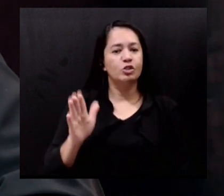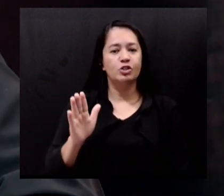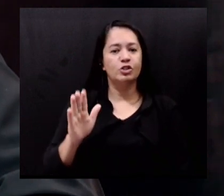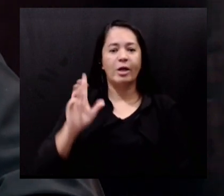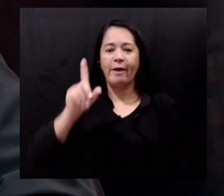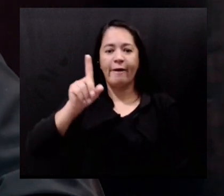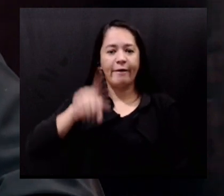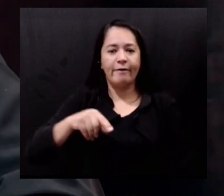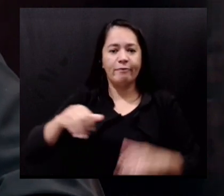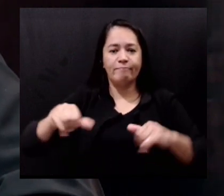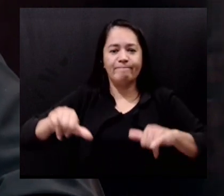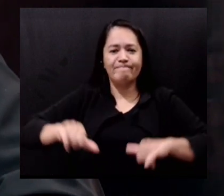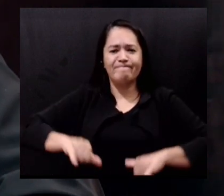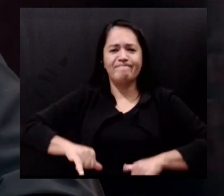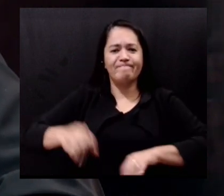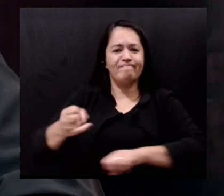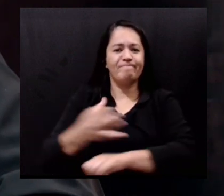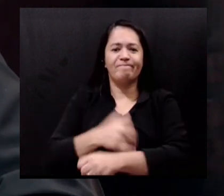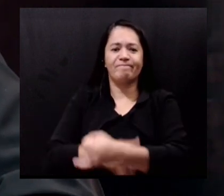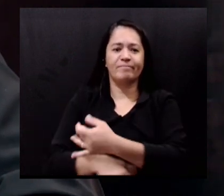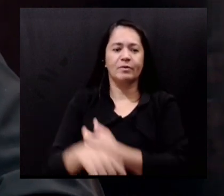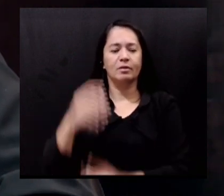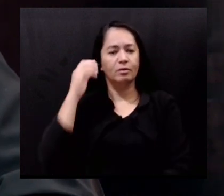né, acho que o cuidado aí seria para